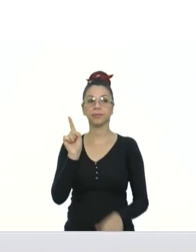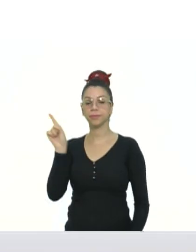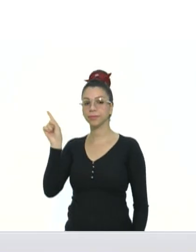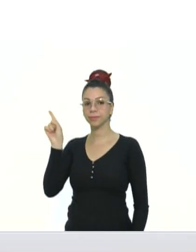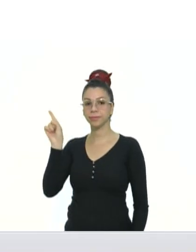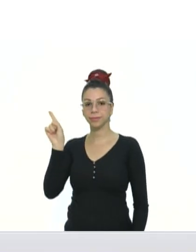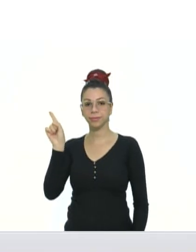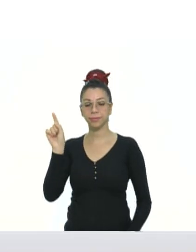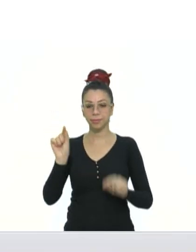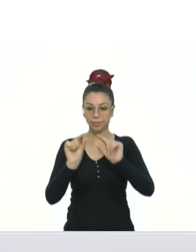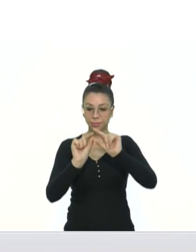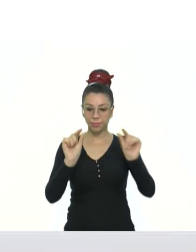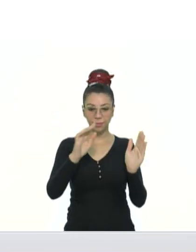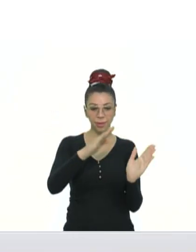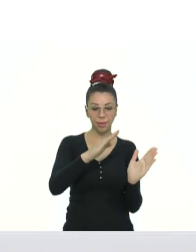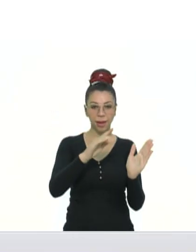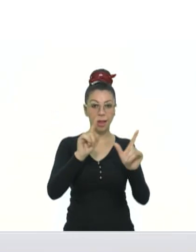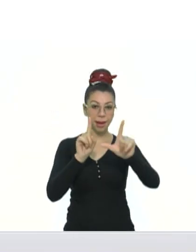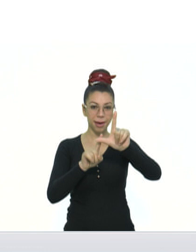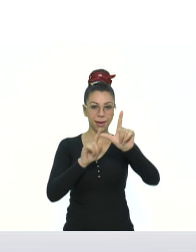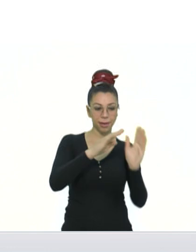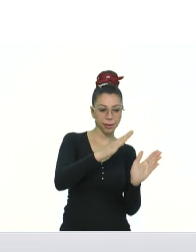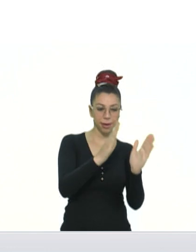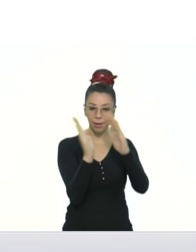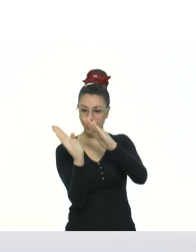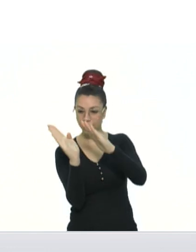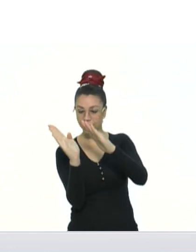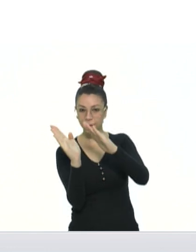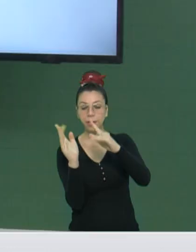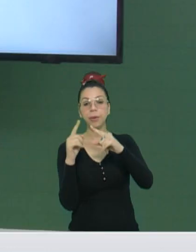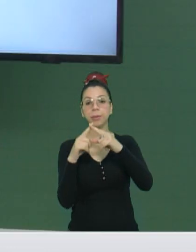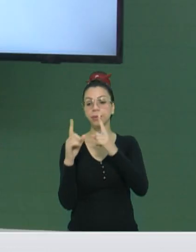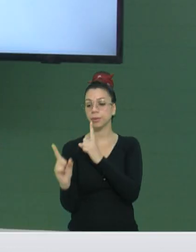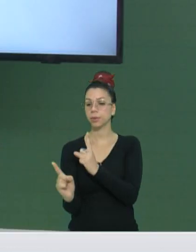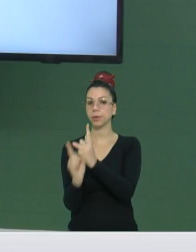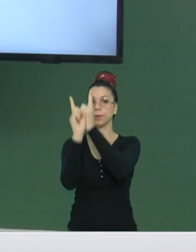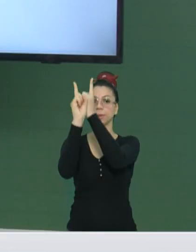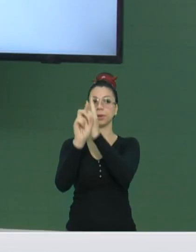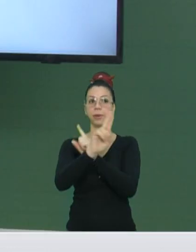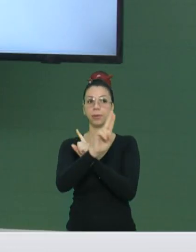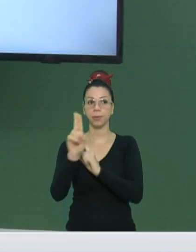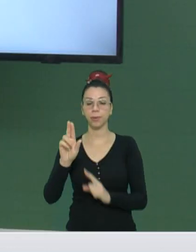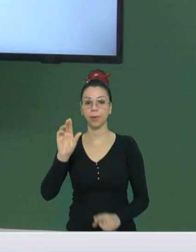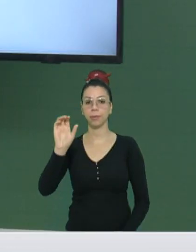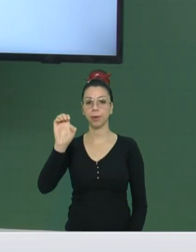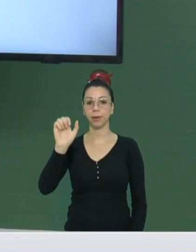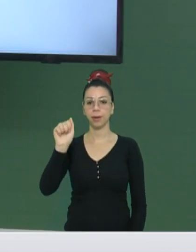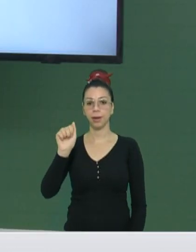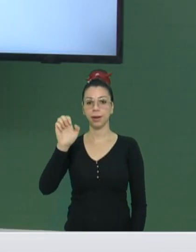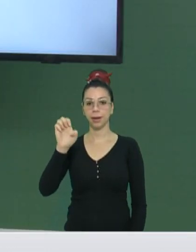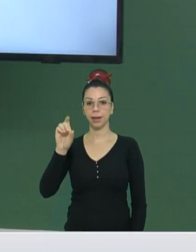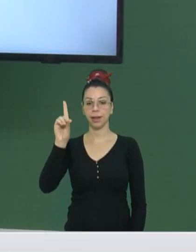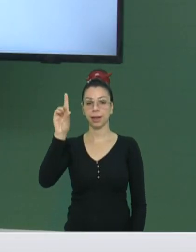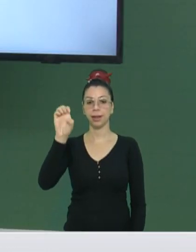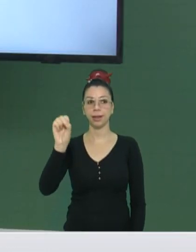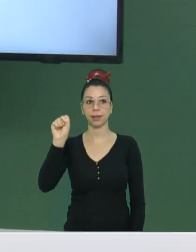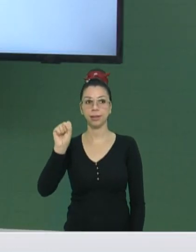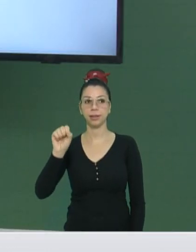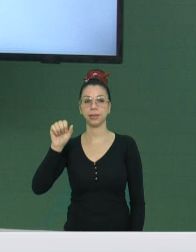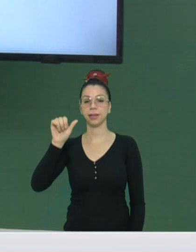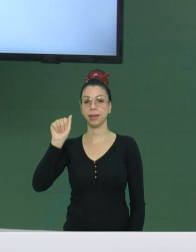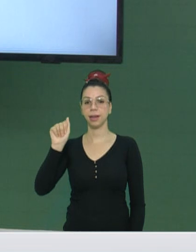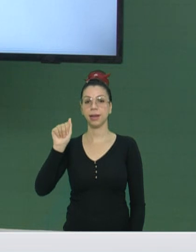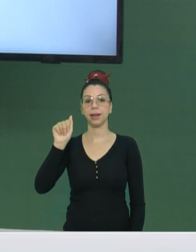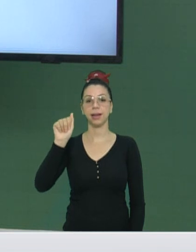está em itálico? É uma curiosidade para você. Quando você encontrar nos teus livros lá de ciências, de biologia e tal, no caso de